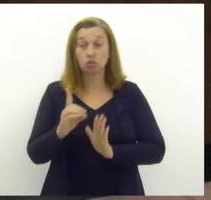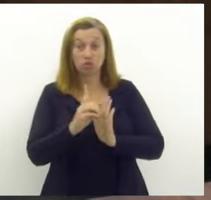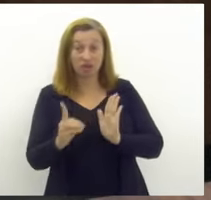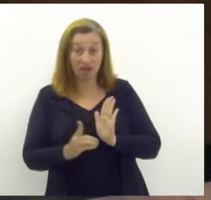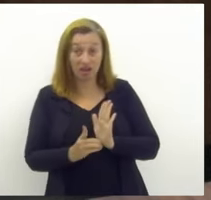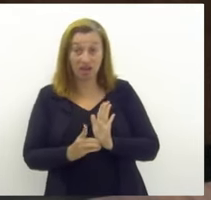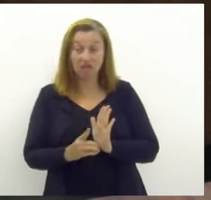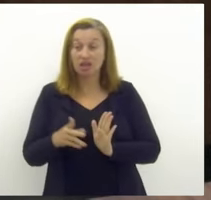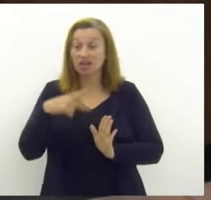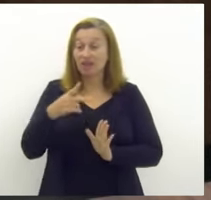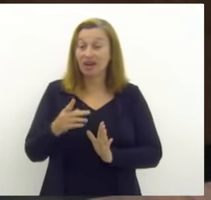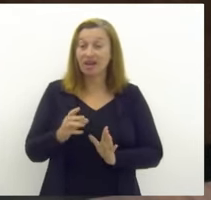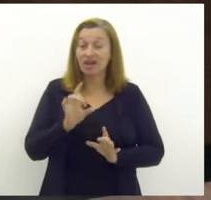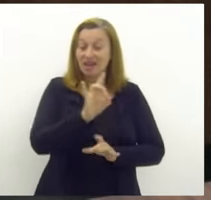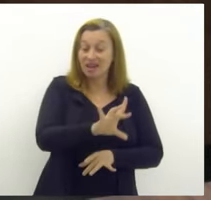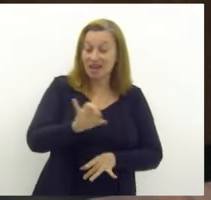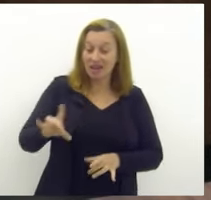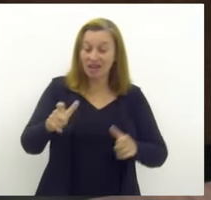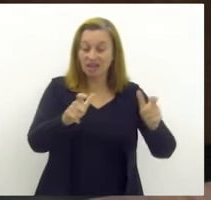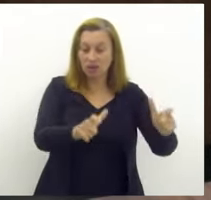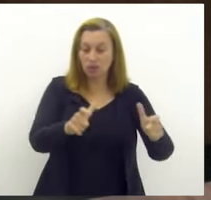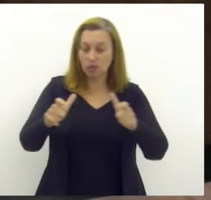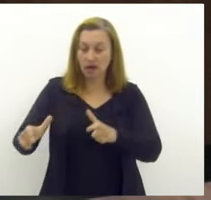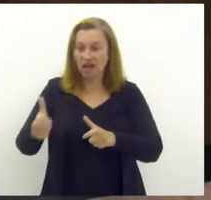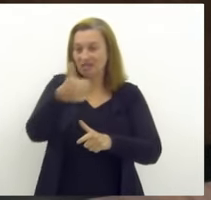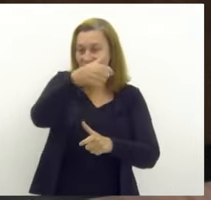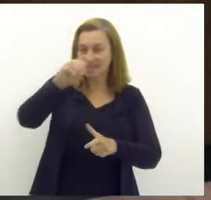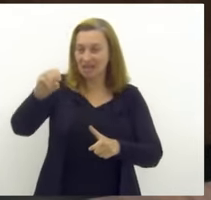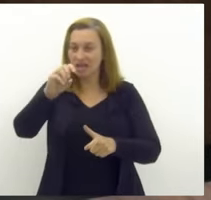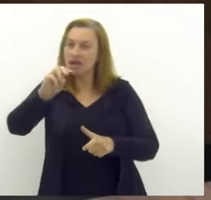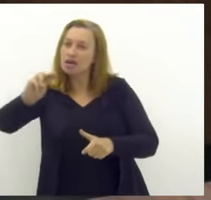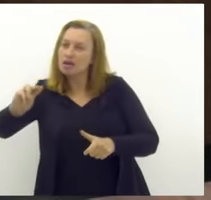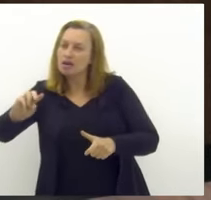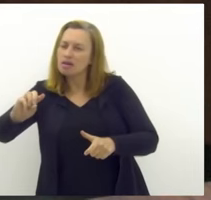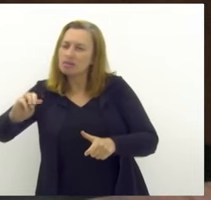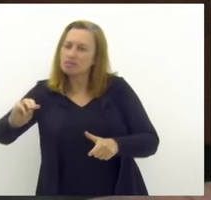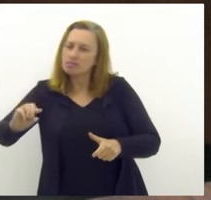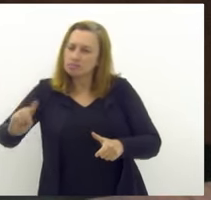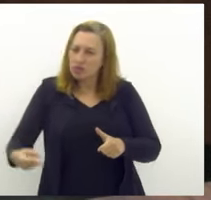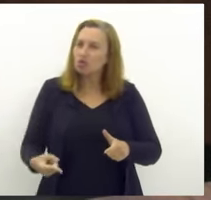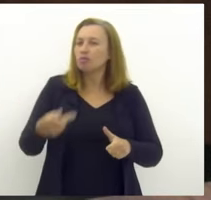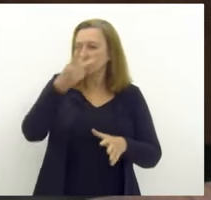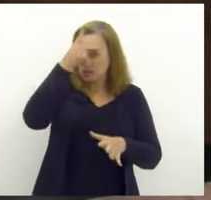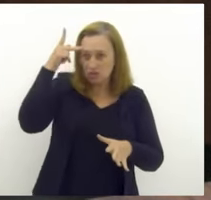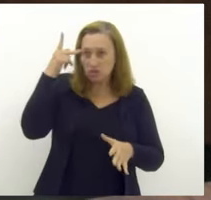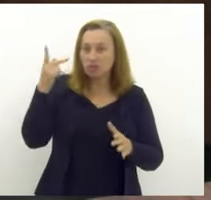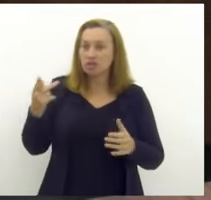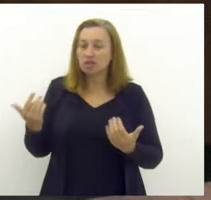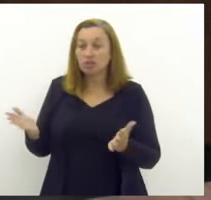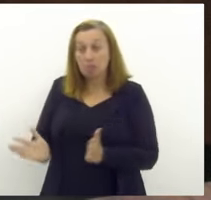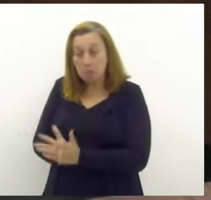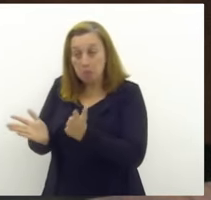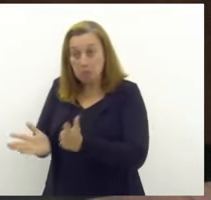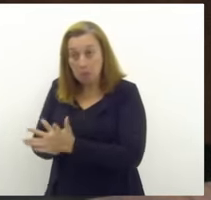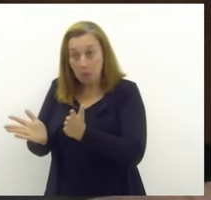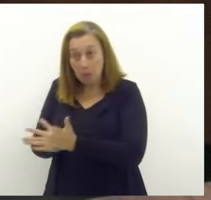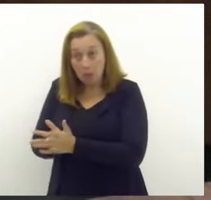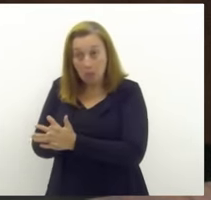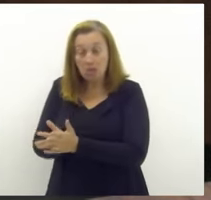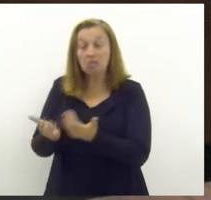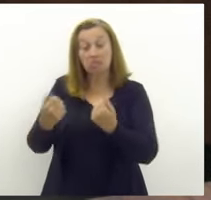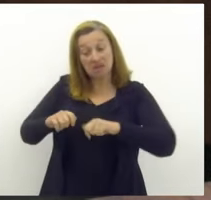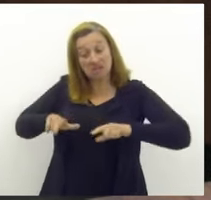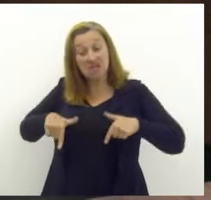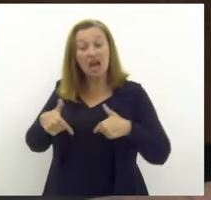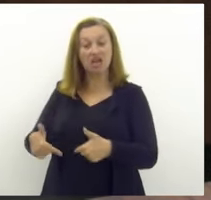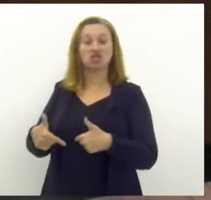que em cada área com 100.000 pessoas com carência deve haver e nós vimos que várias dessas áreas não estão